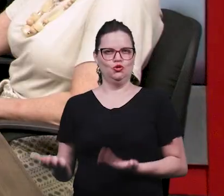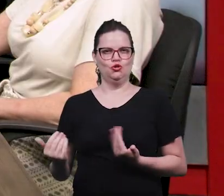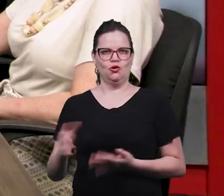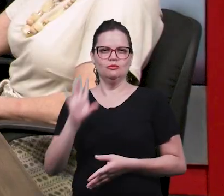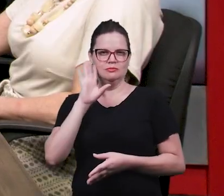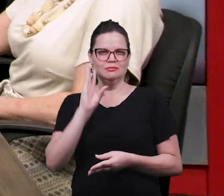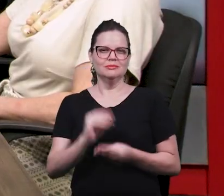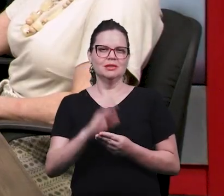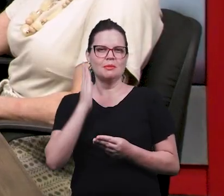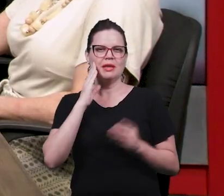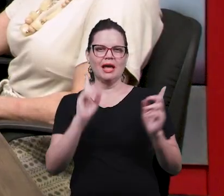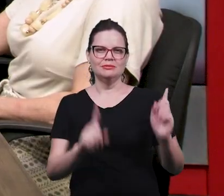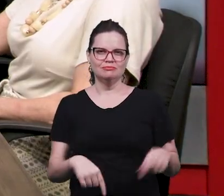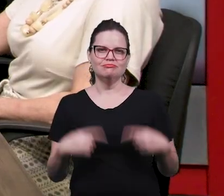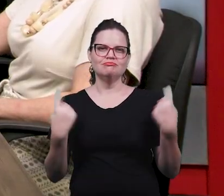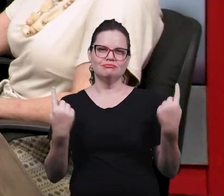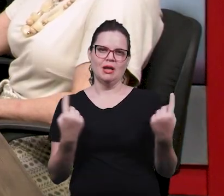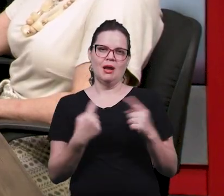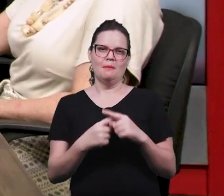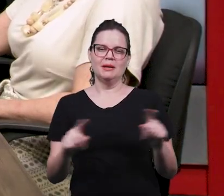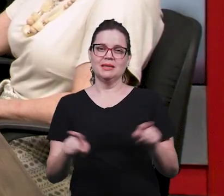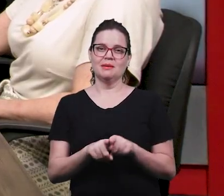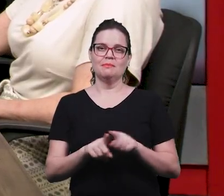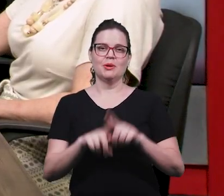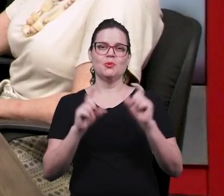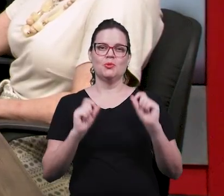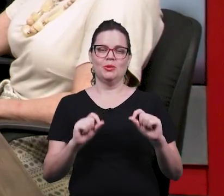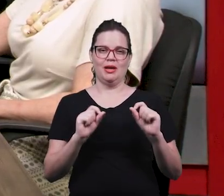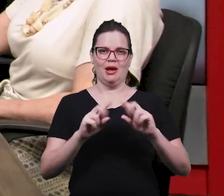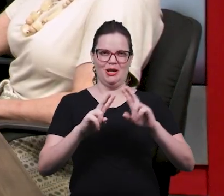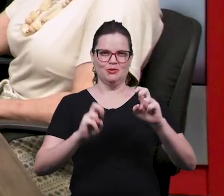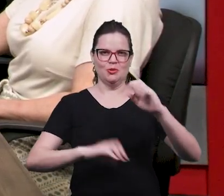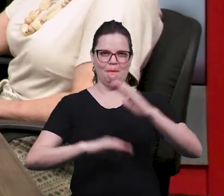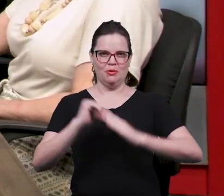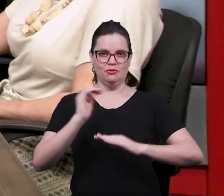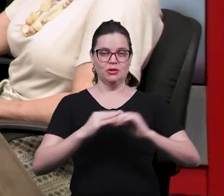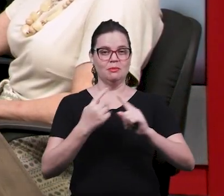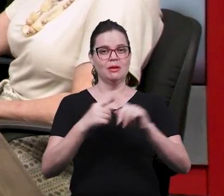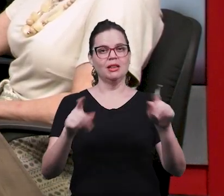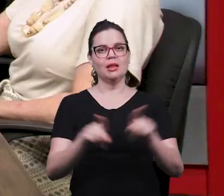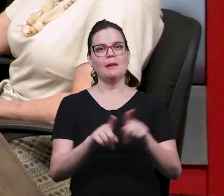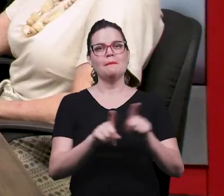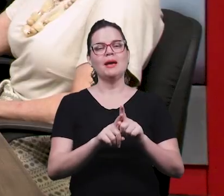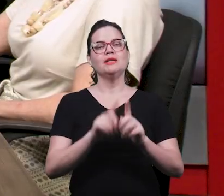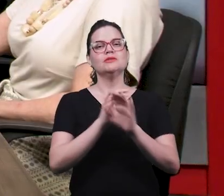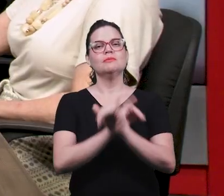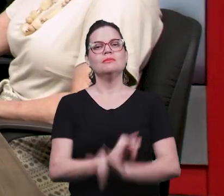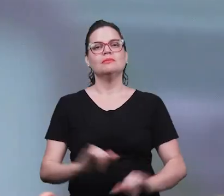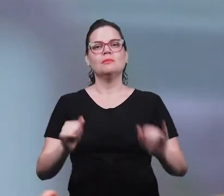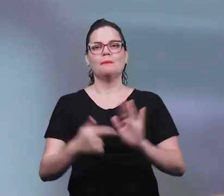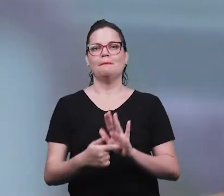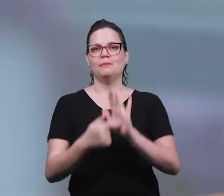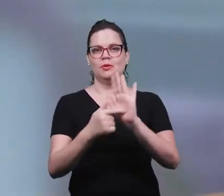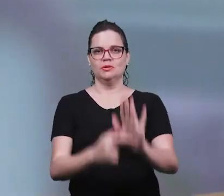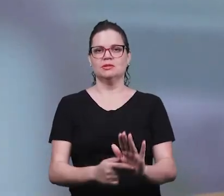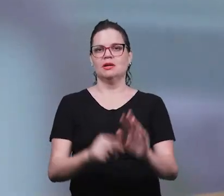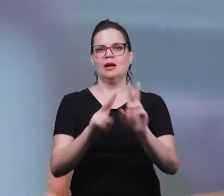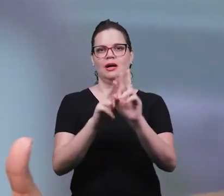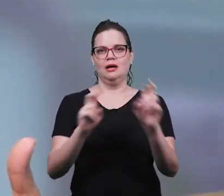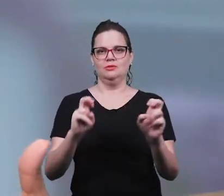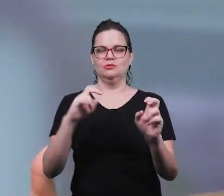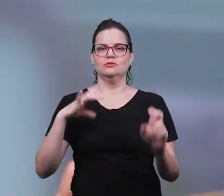vida profissional, que é a proclamação da mensagem de salvação. Quando o senhor fala que desde muito